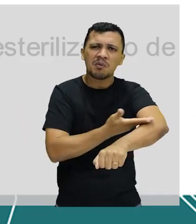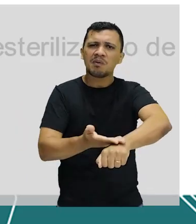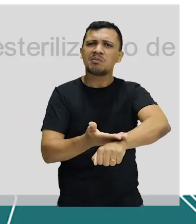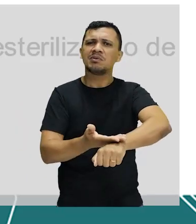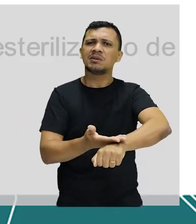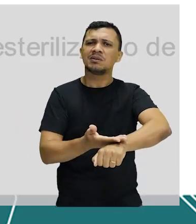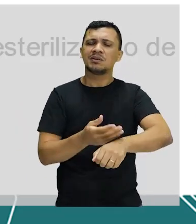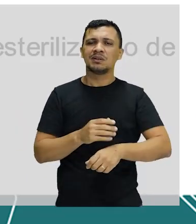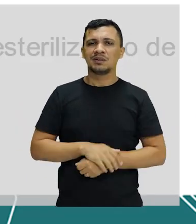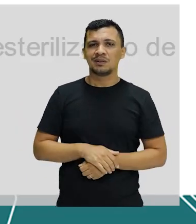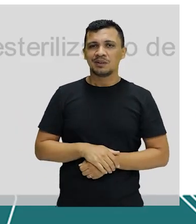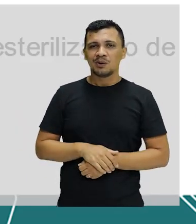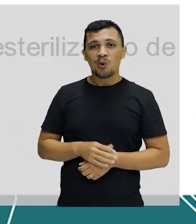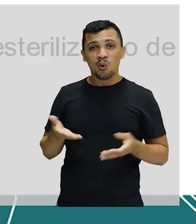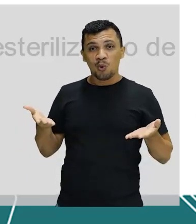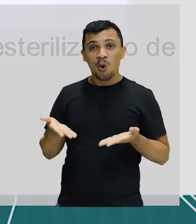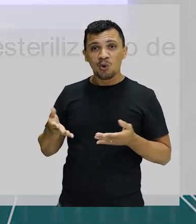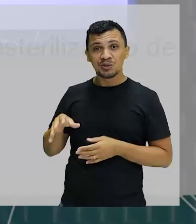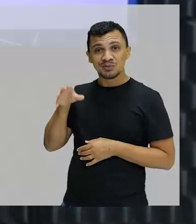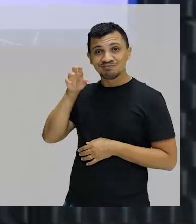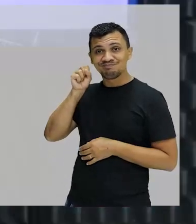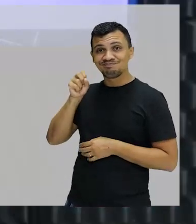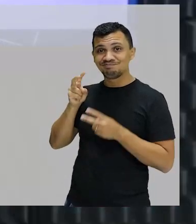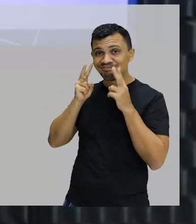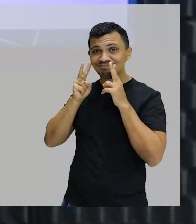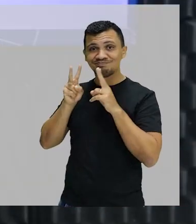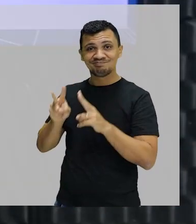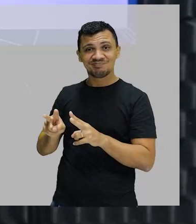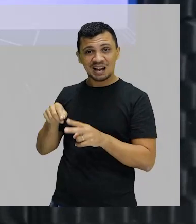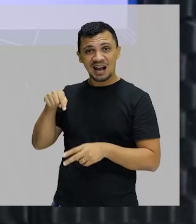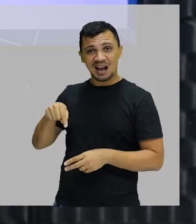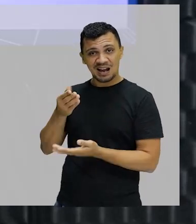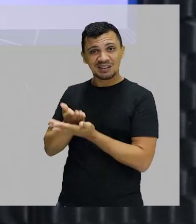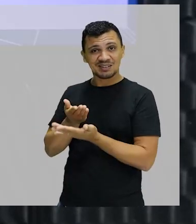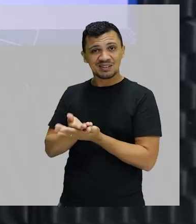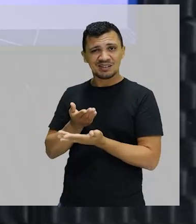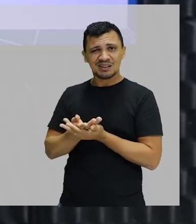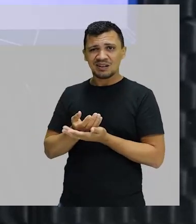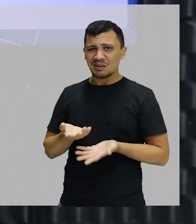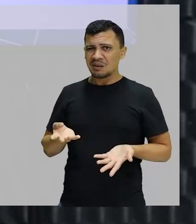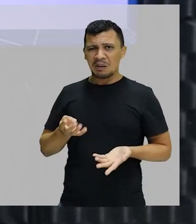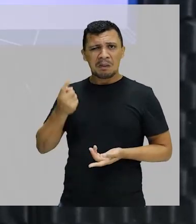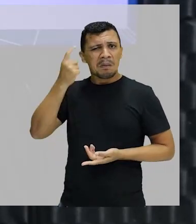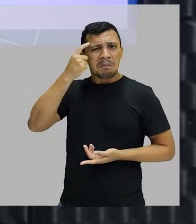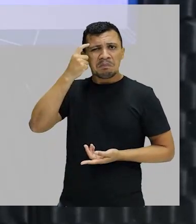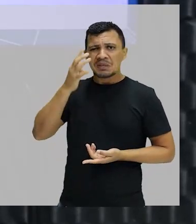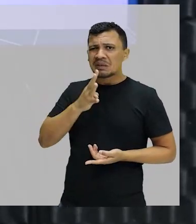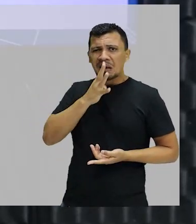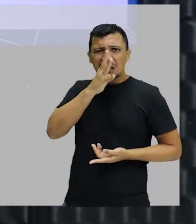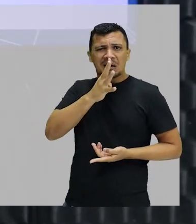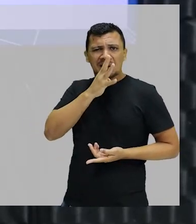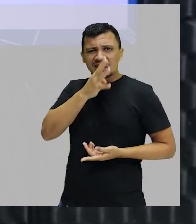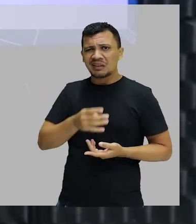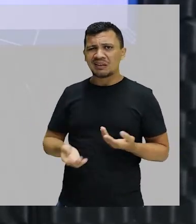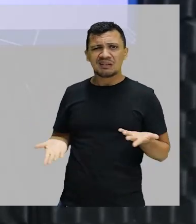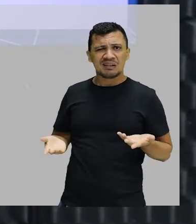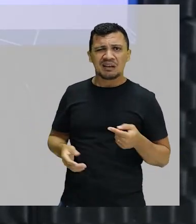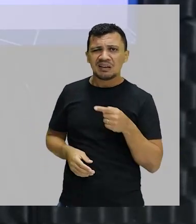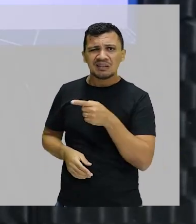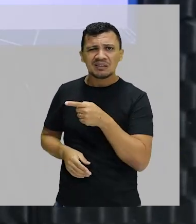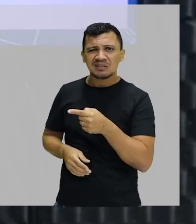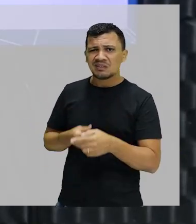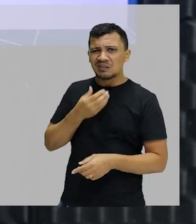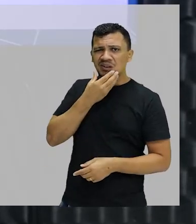que hoje, tu escuta isso, né? Escuta eu te dizendo isso aqui na aula, tu acha que isso é um absurdo. Tu acha, nossa, esse cara é